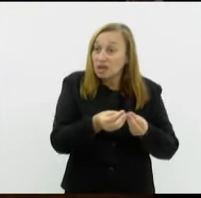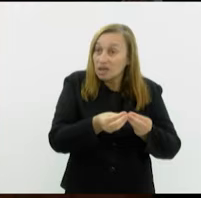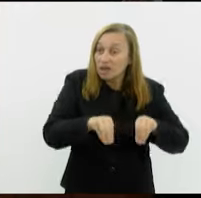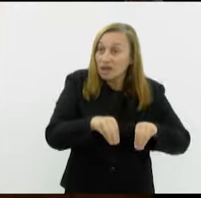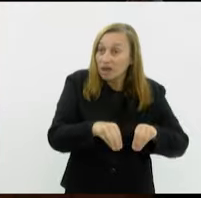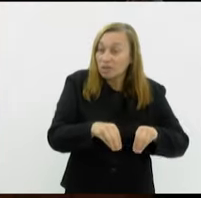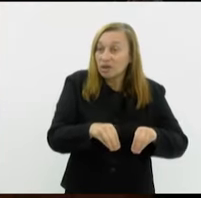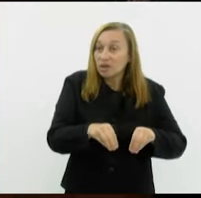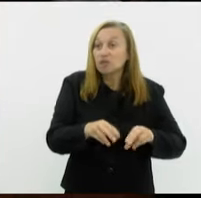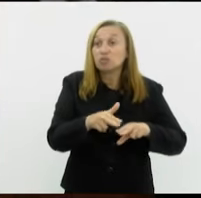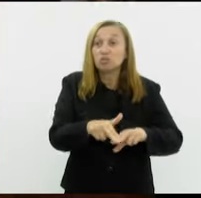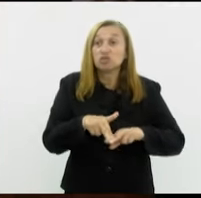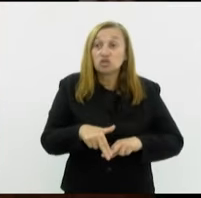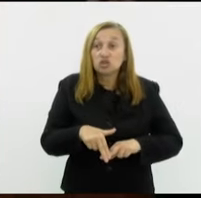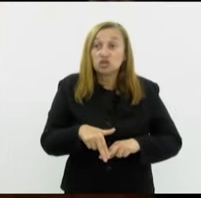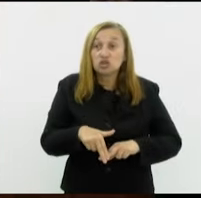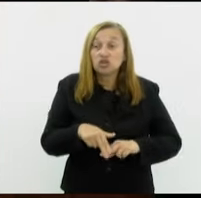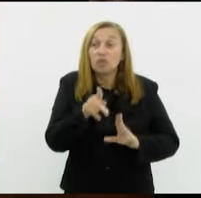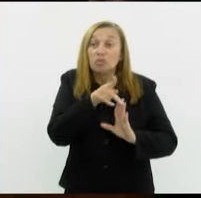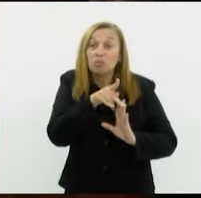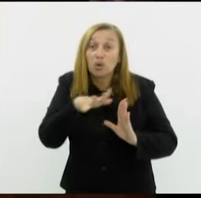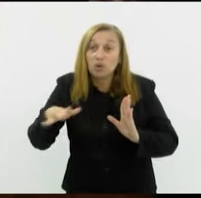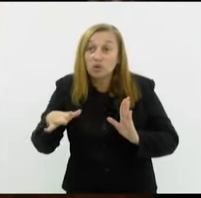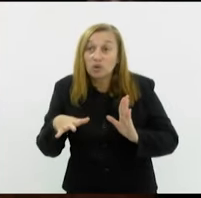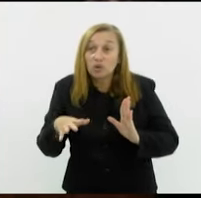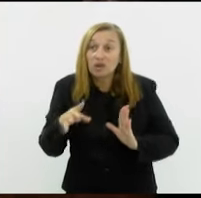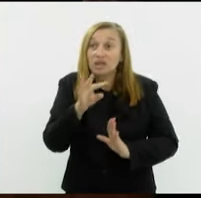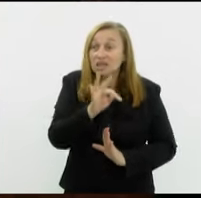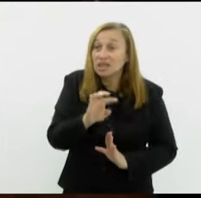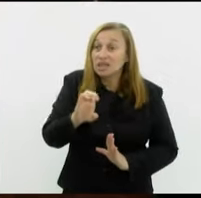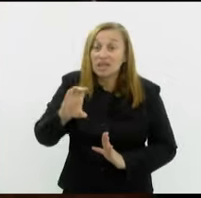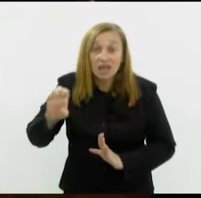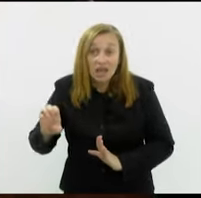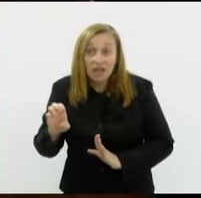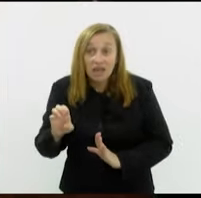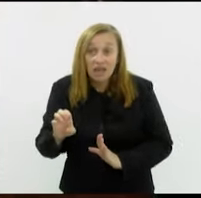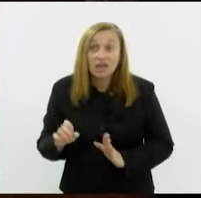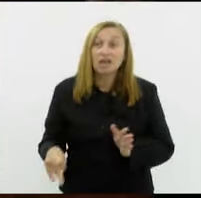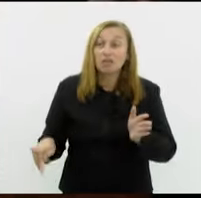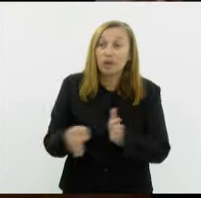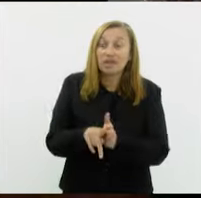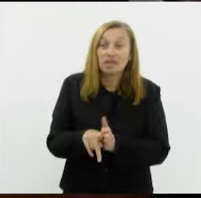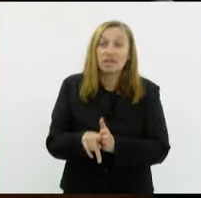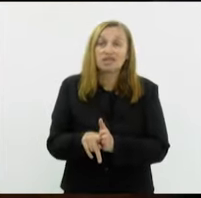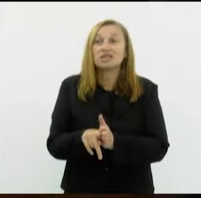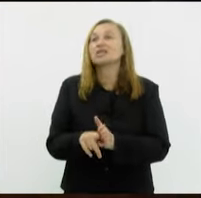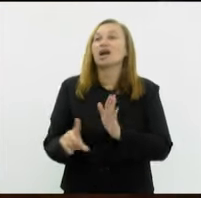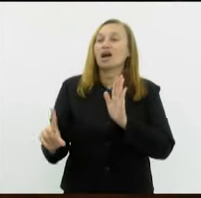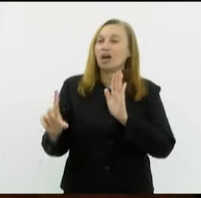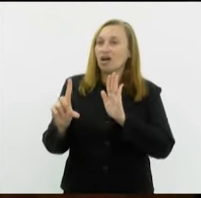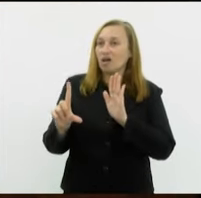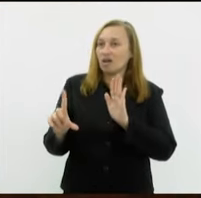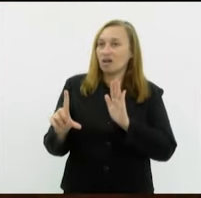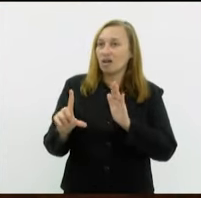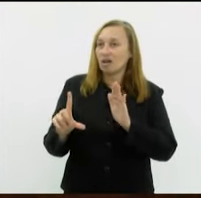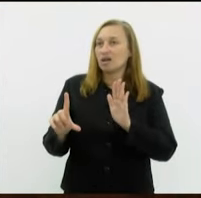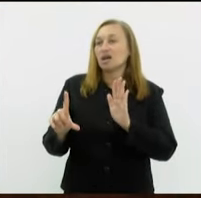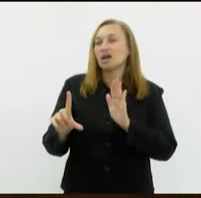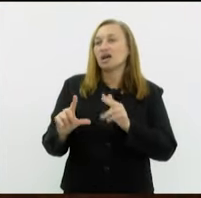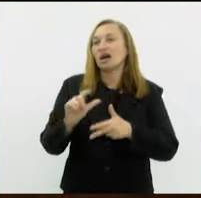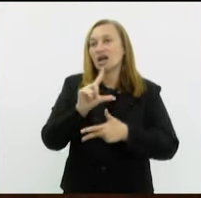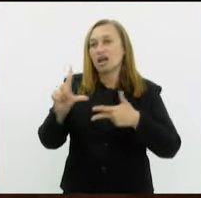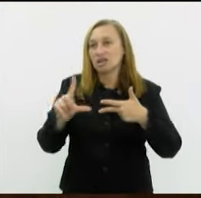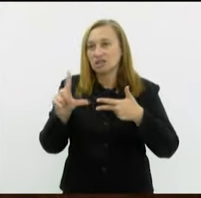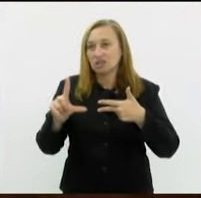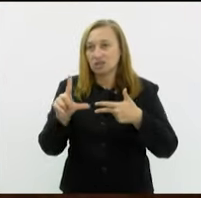pelo fato de ter protocolado no TCE, que é um órgão do Poder Legislativo, um pedido de instauração de